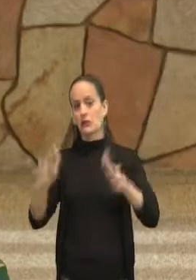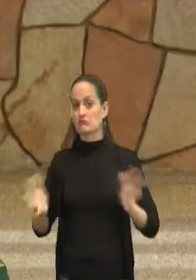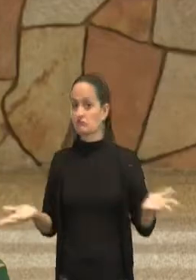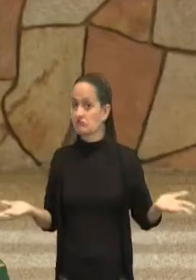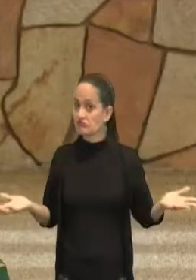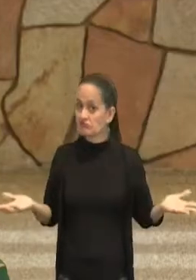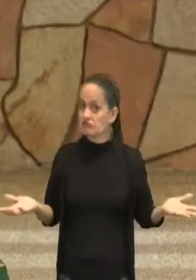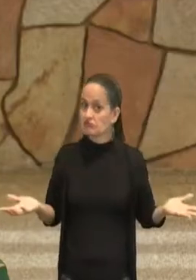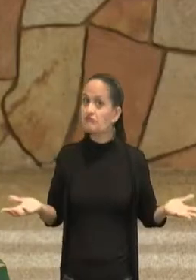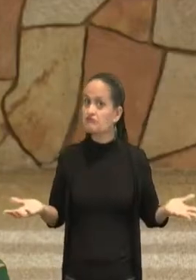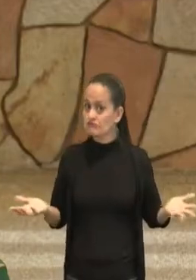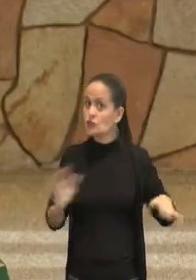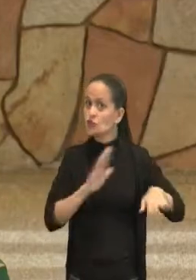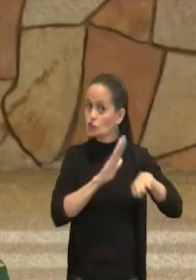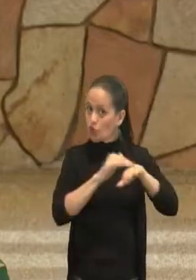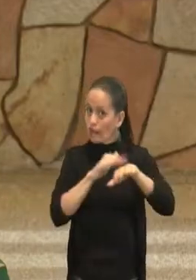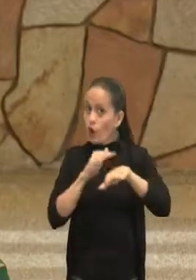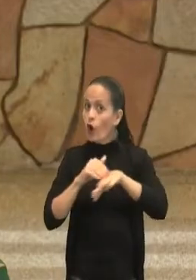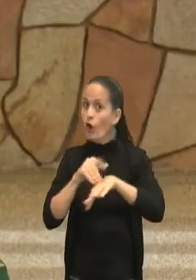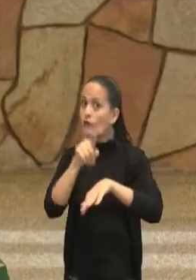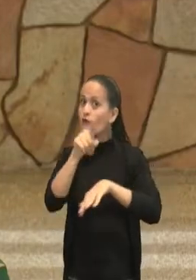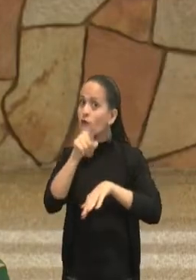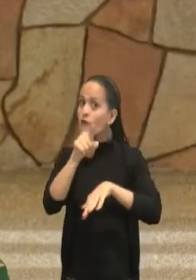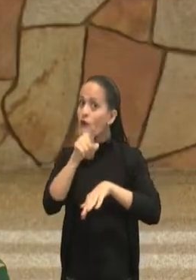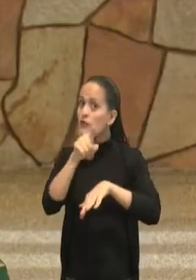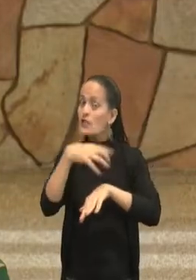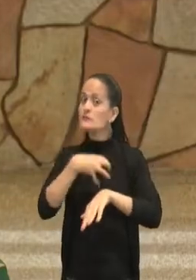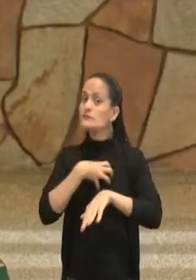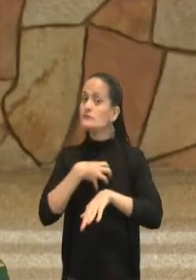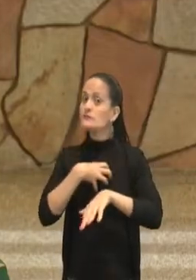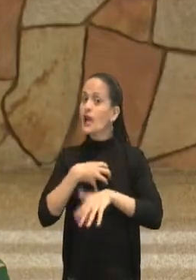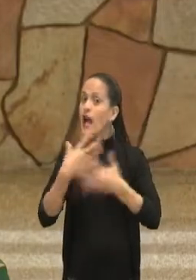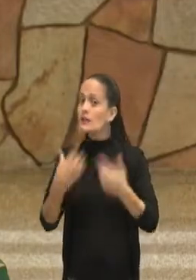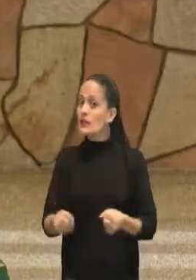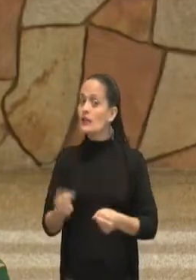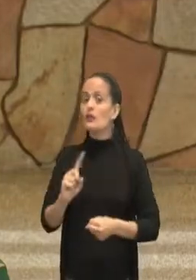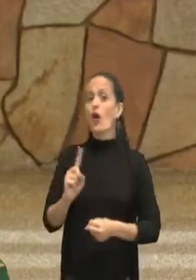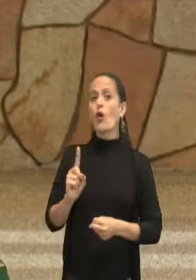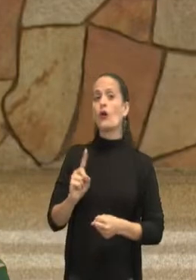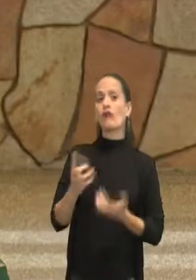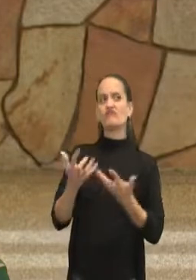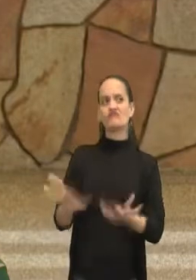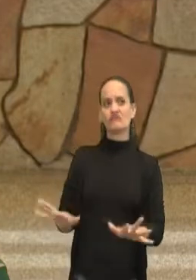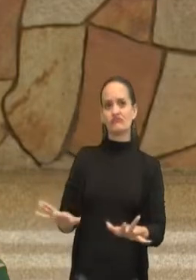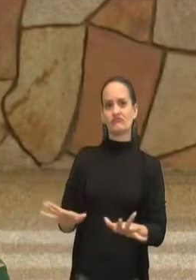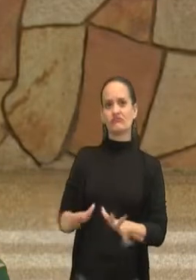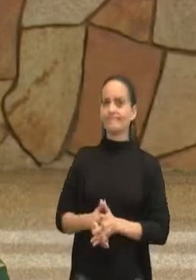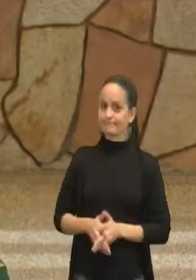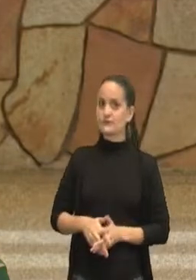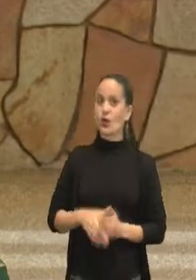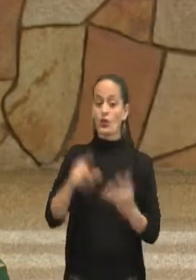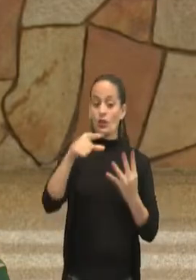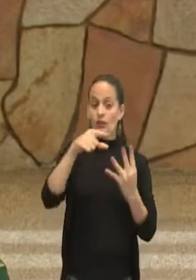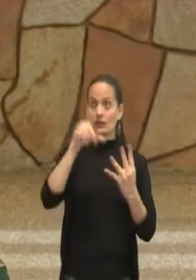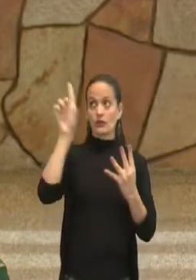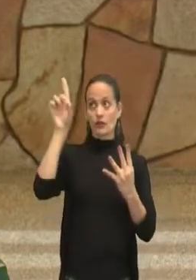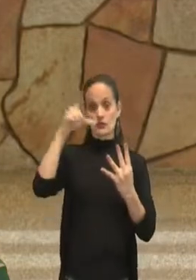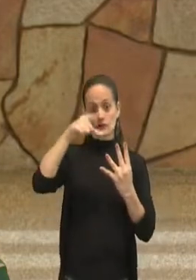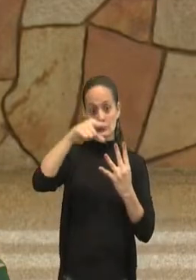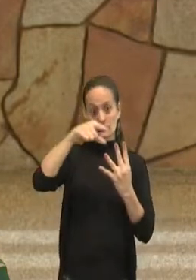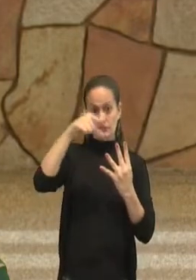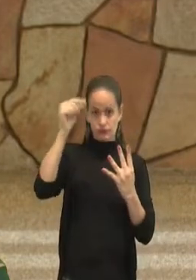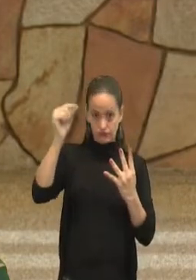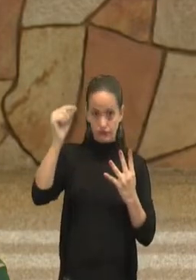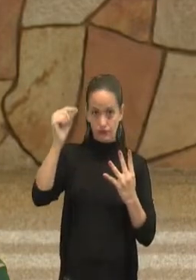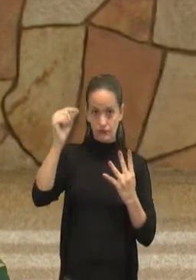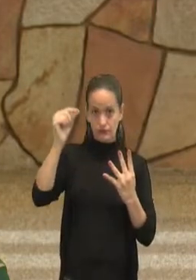sim cristocêntrico. Somos, portanto, eleitos, escolhidos, predestinados